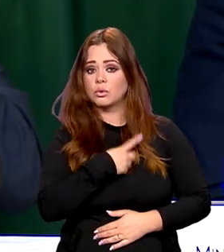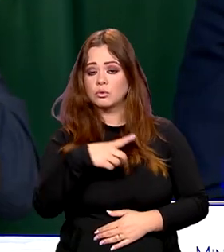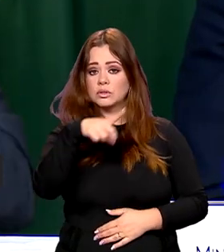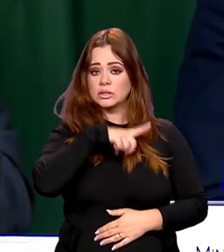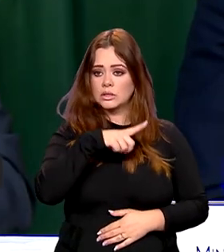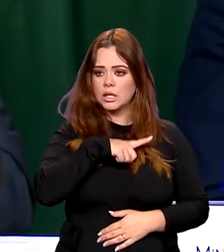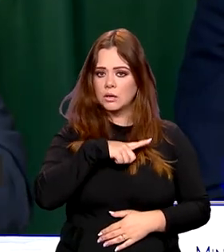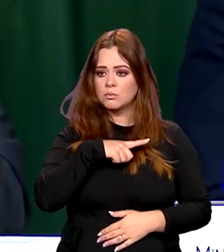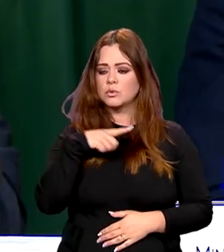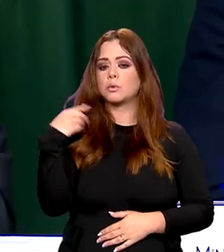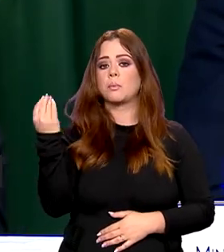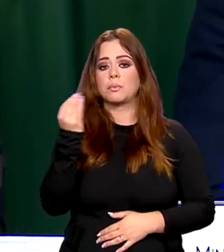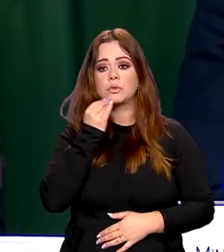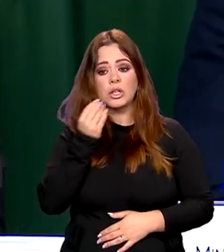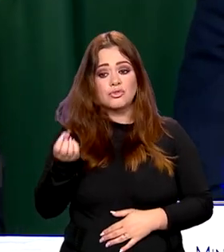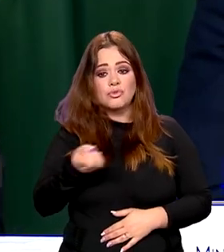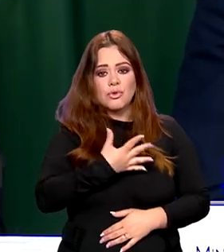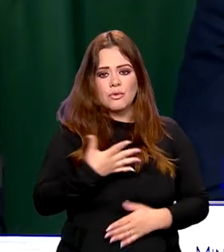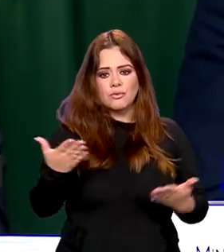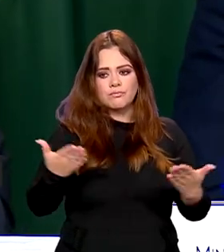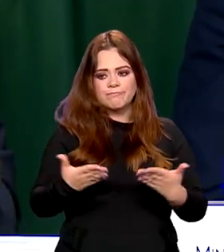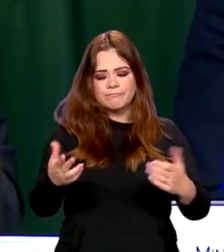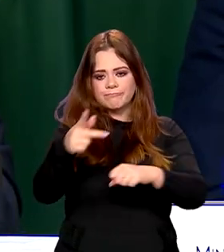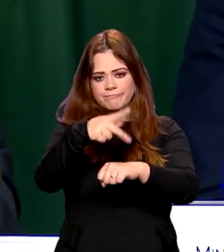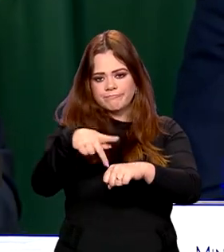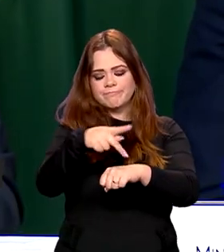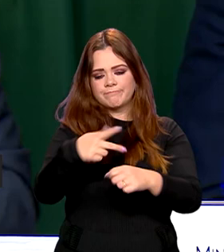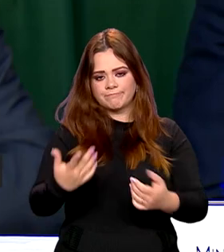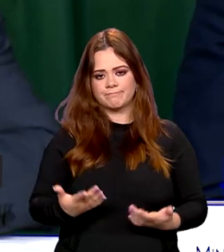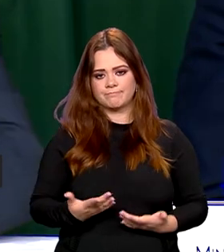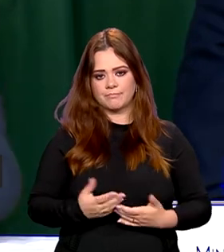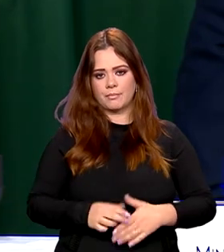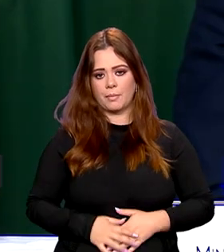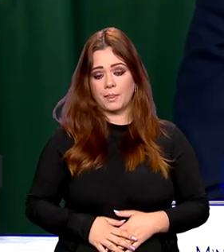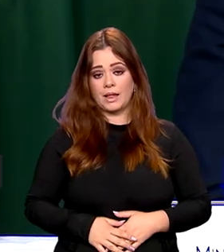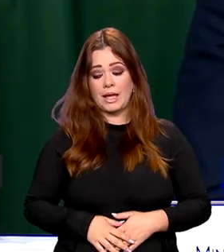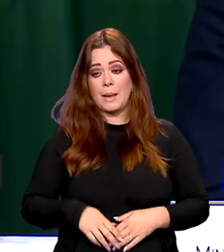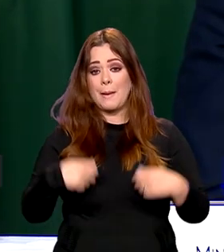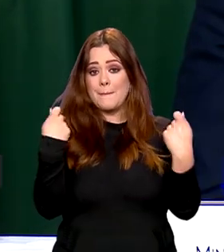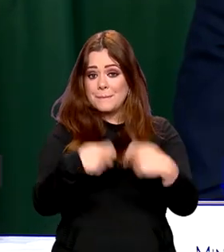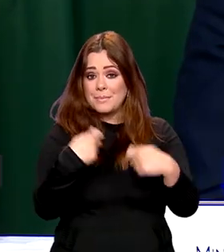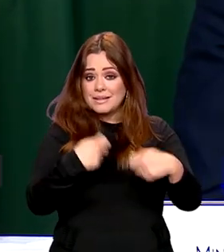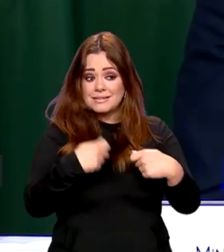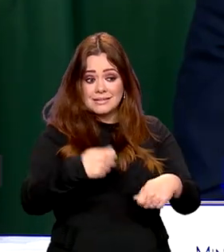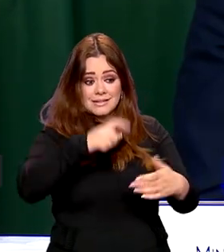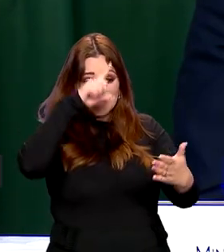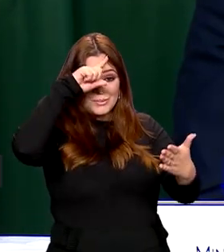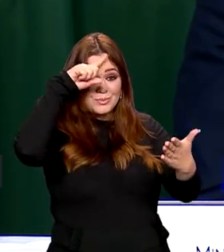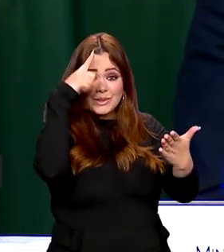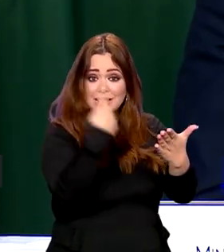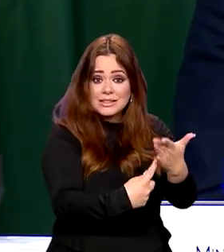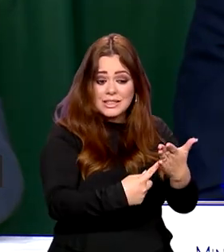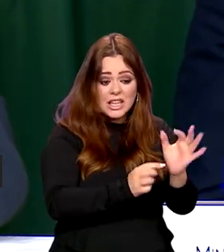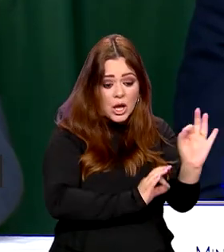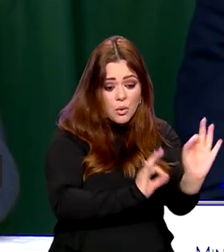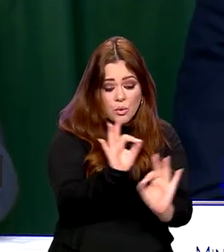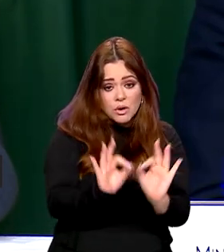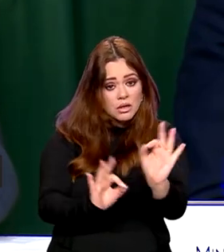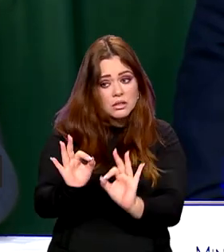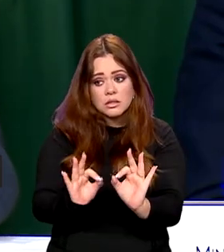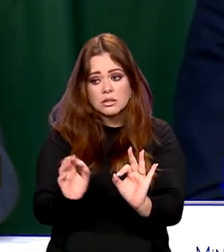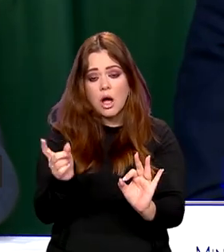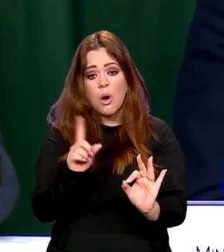nova oportunidade nesse país. E a gente tem que decidir se a gente quer fazer ou não quer